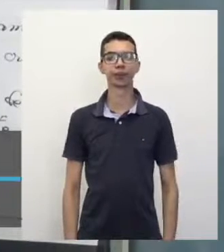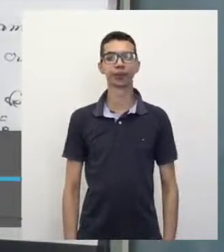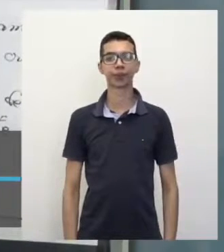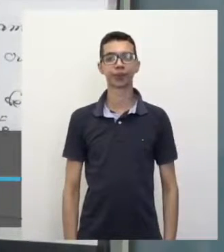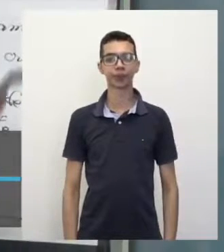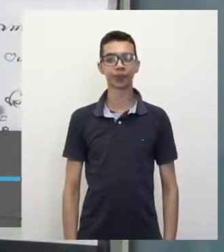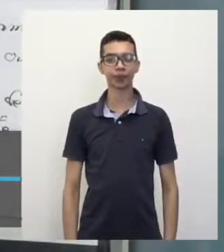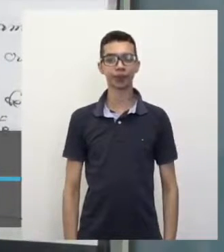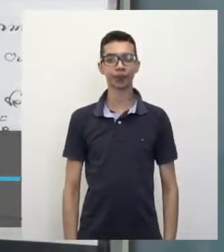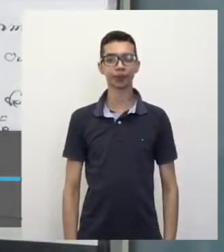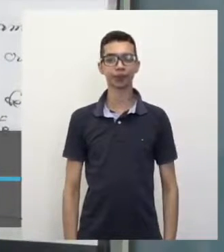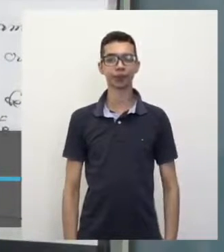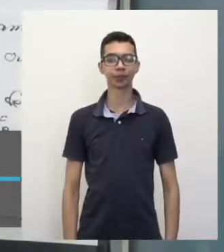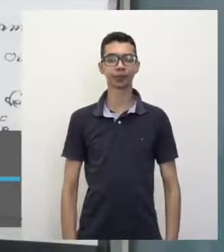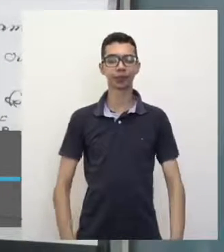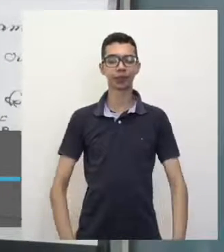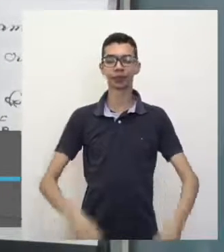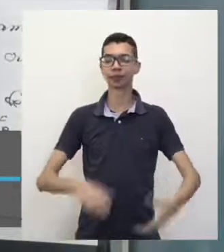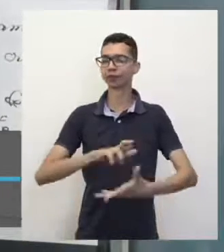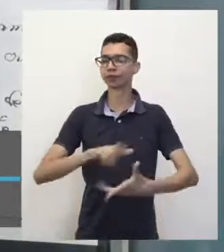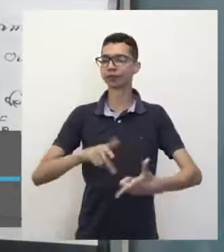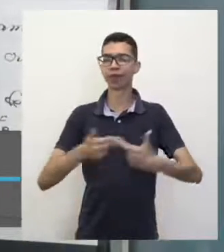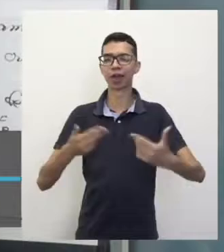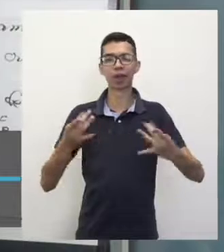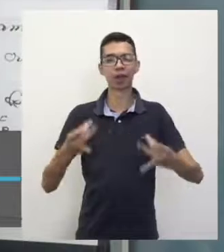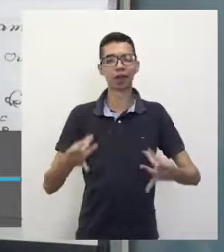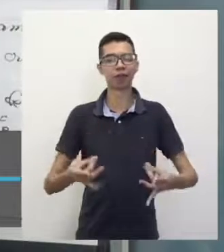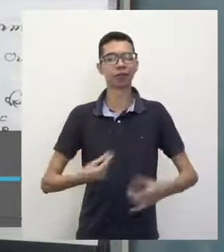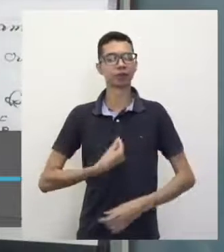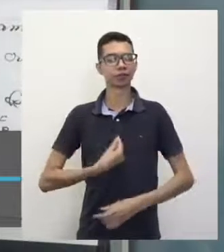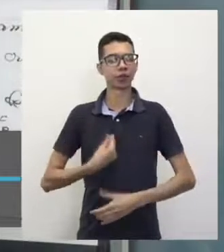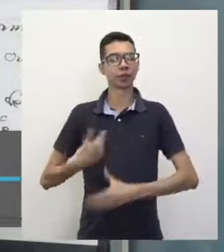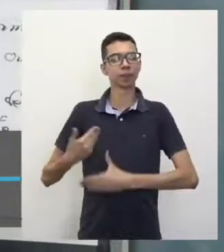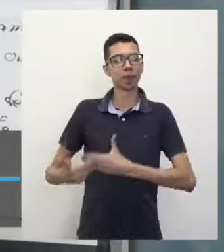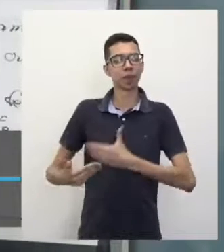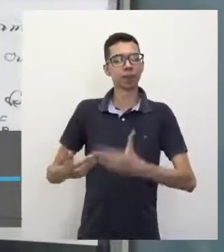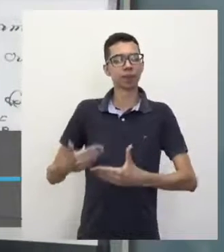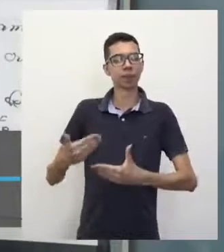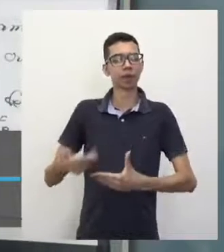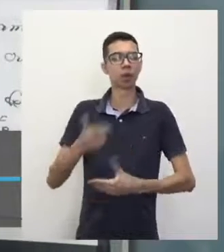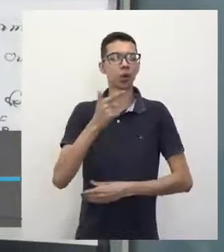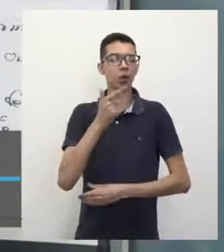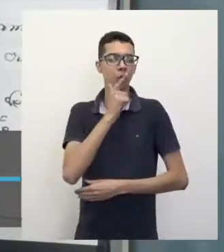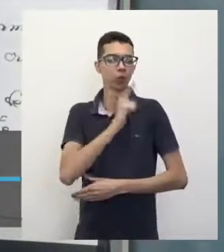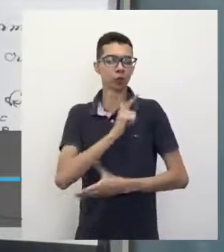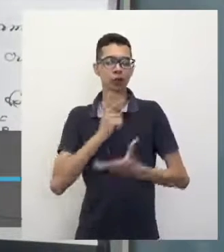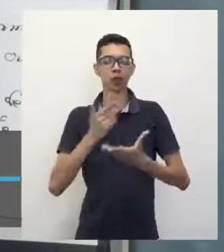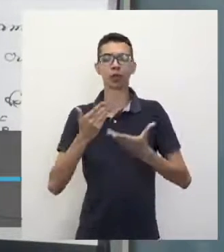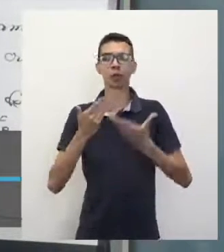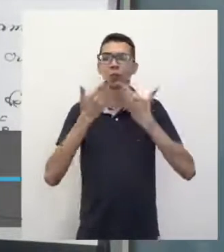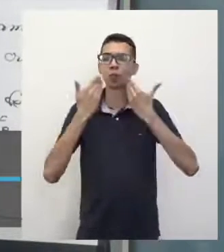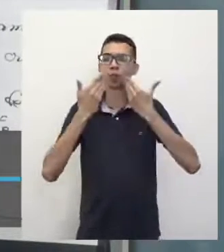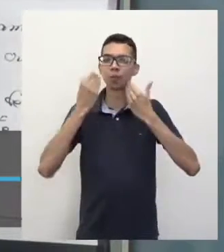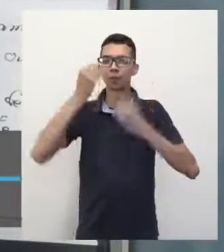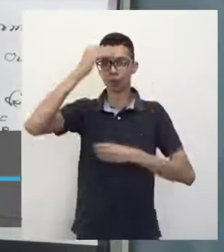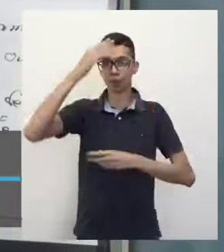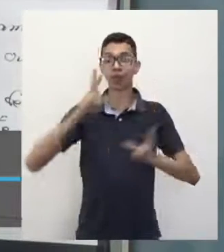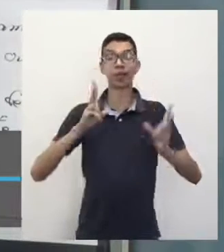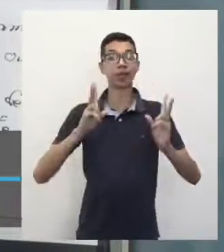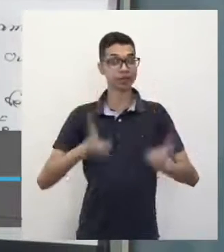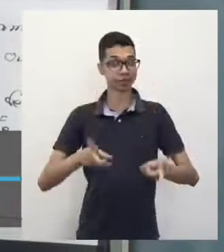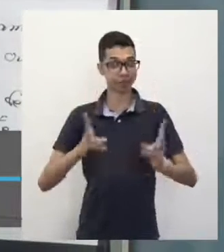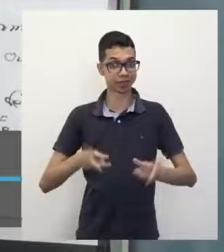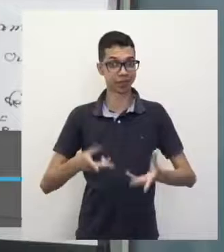elementos que eles foram adquirindo ao longo da vida, em todos os seus processos de criação anteriores. Então, sempre ele vai pegar emprestado